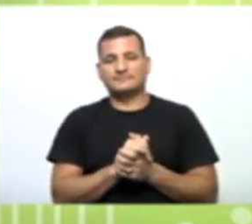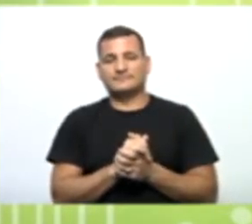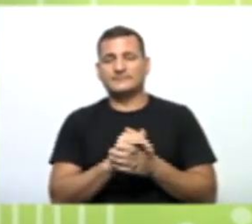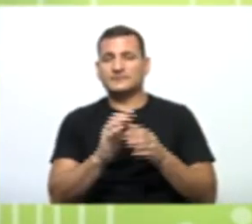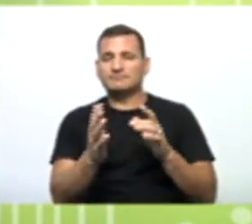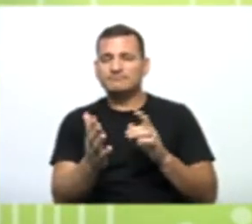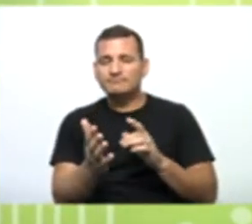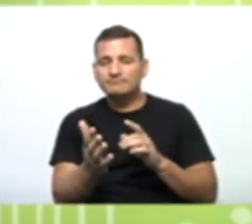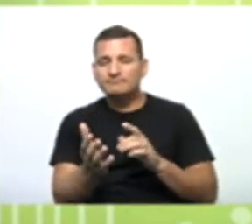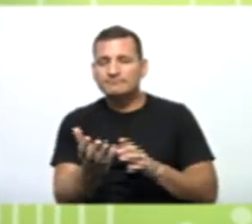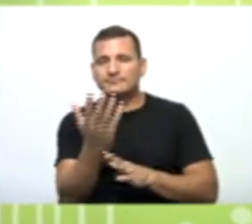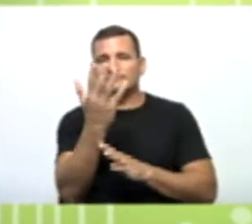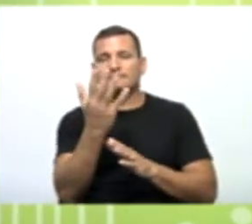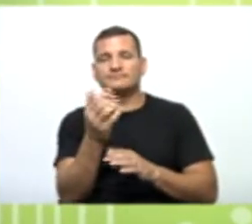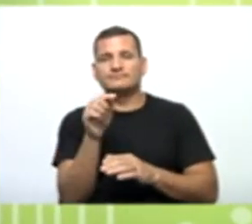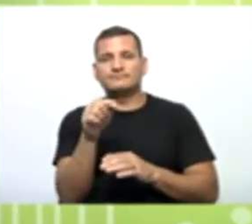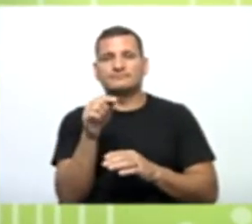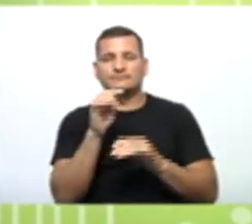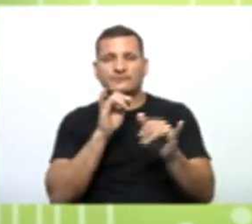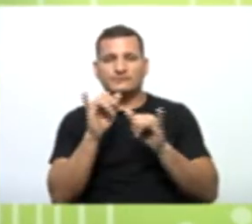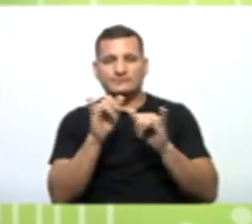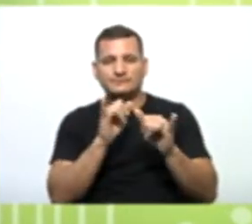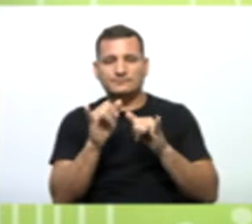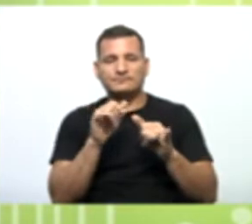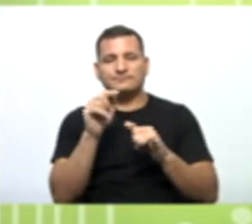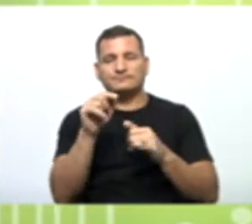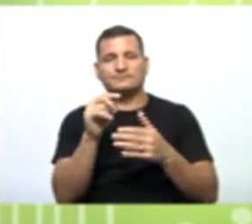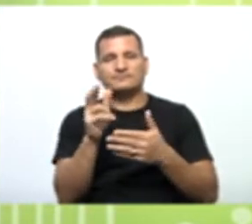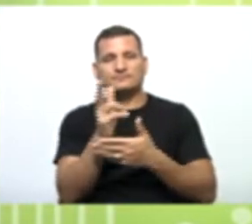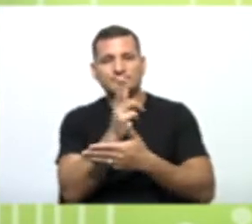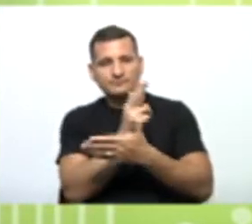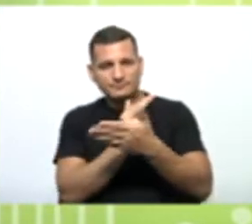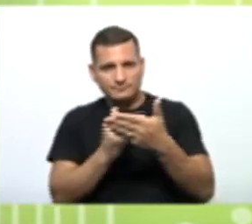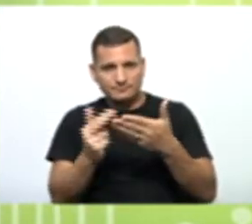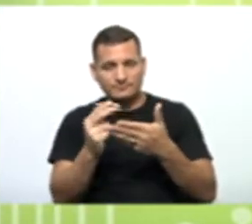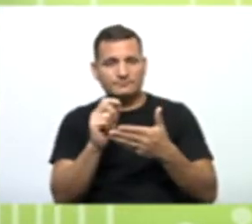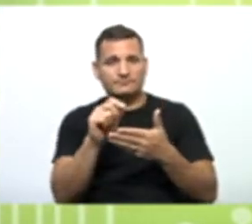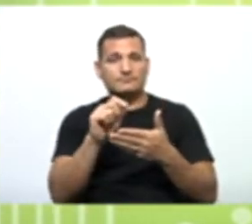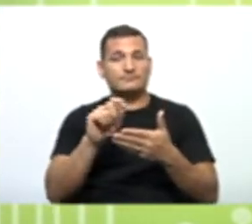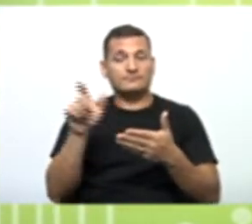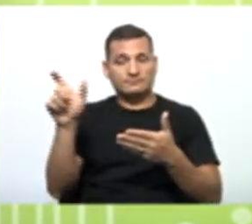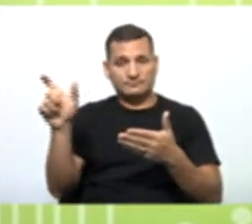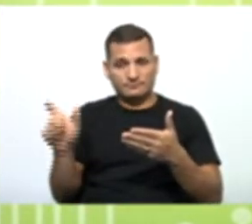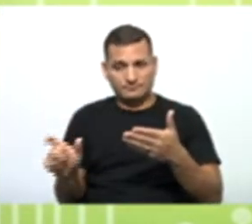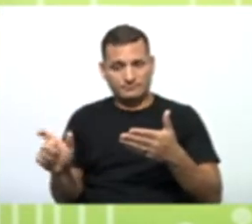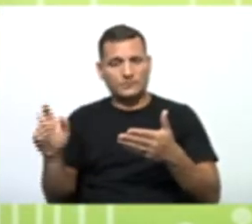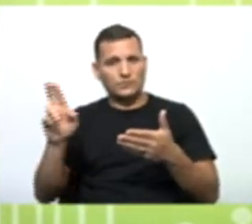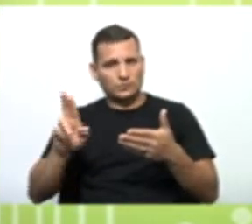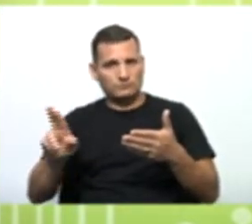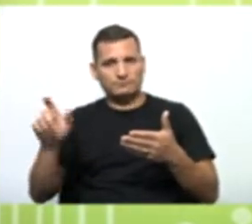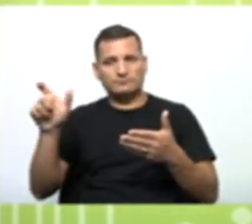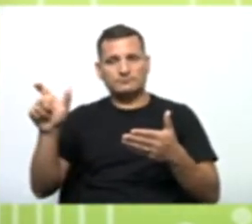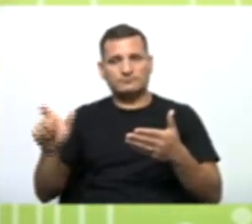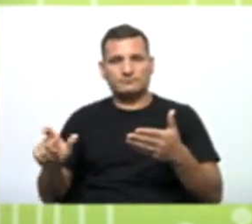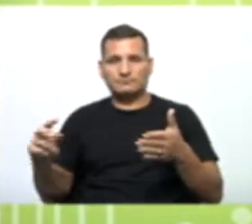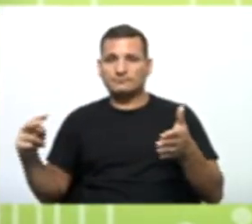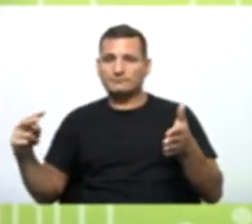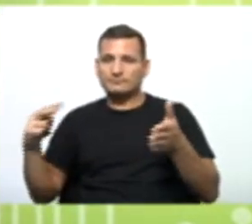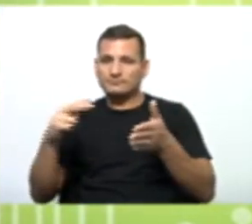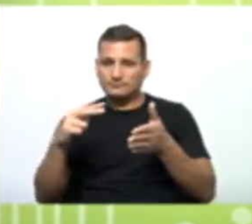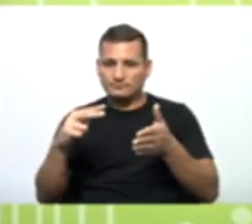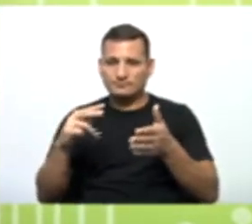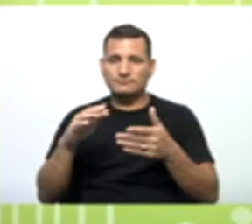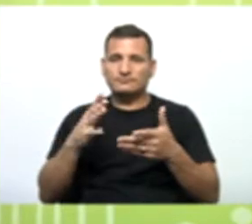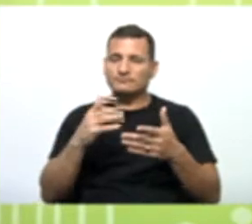aquela informação, aquele design para o usuário. E isso a gente